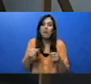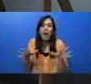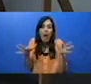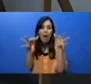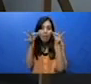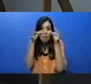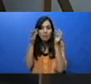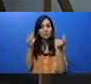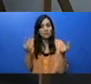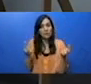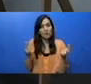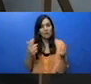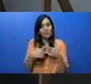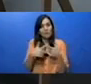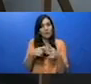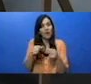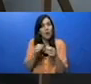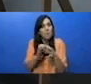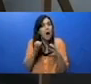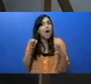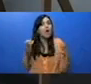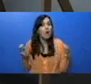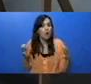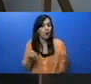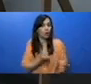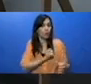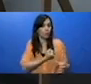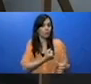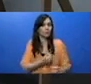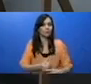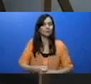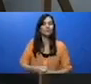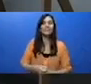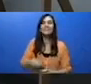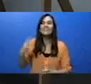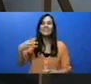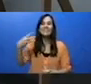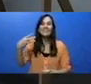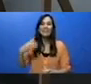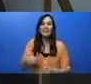menor do que o que deveria ser composto. Olha lá. Terceira jogada.